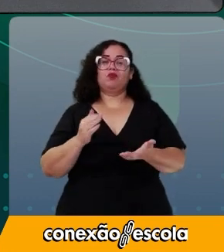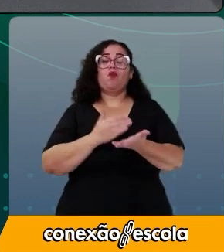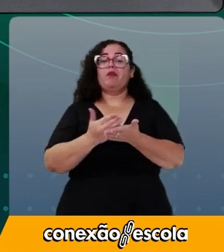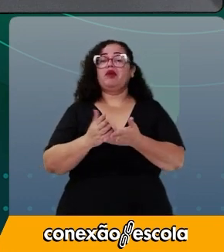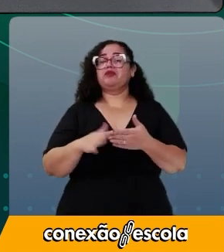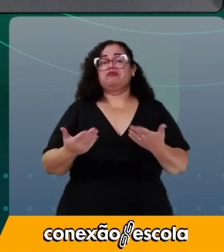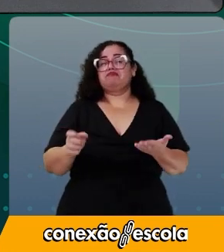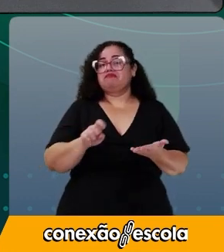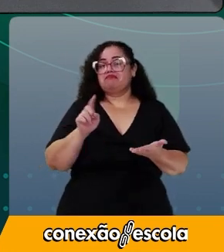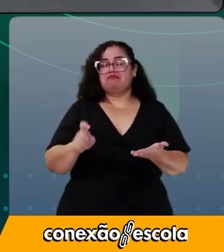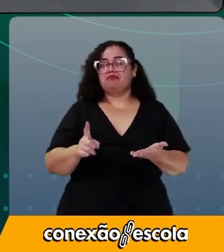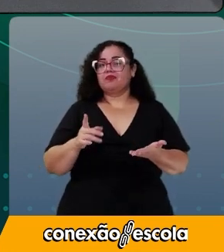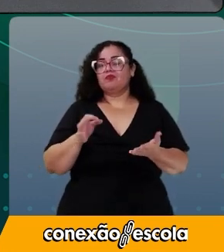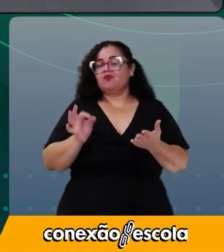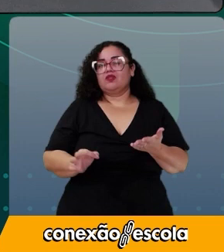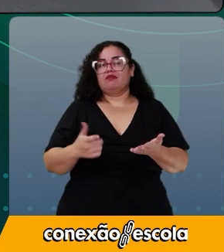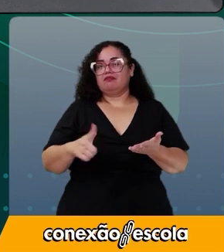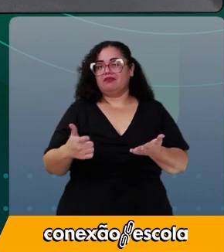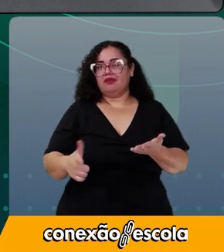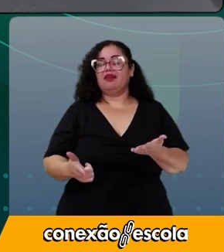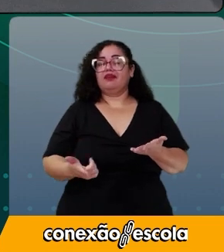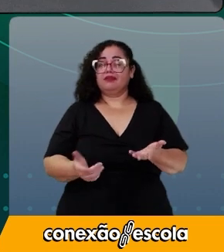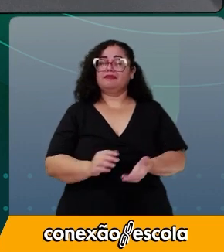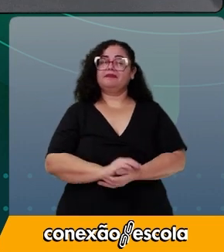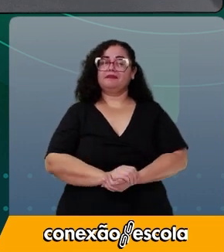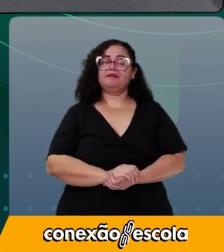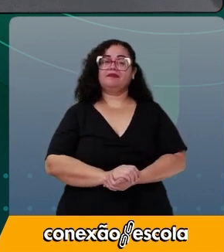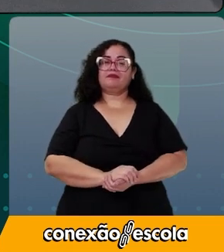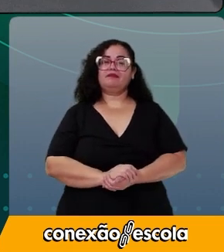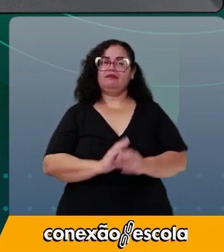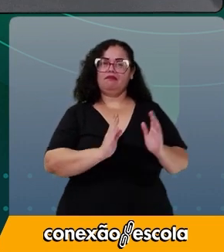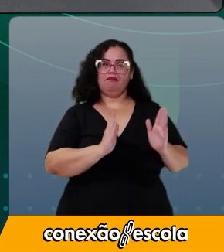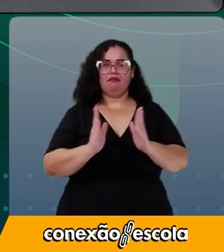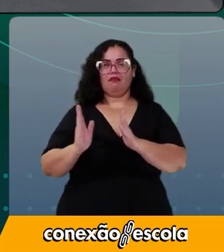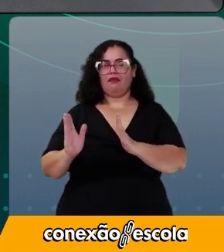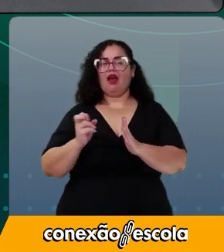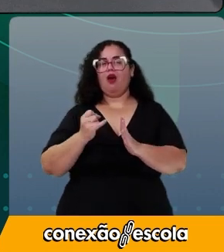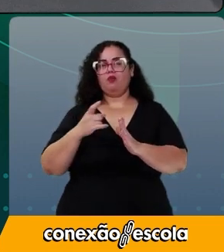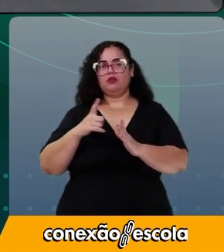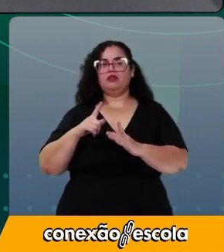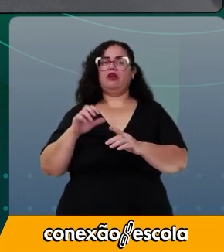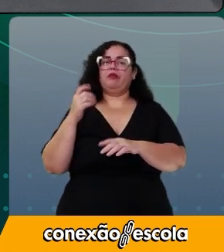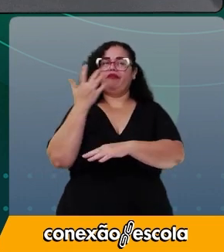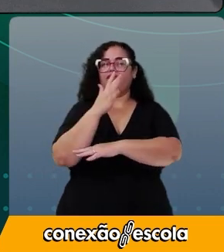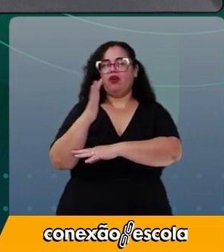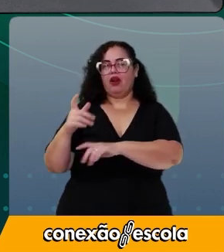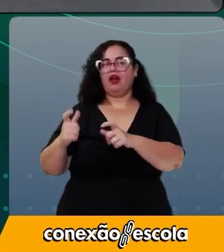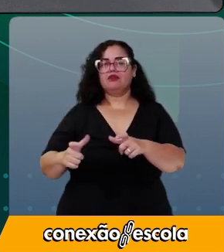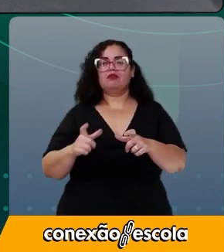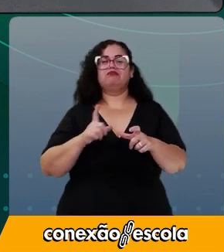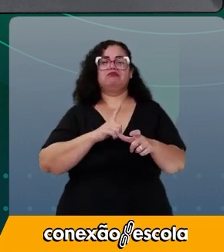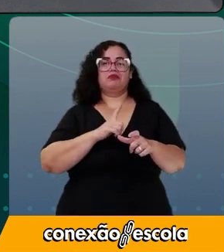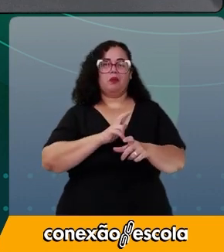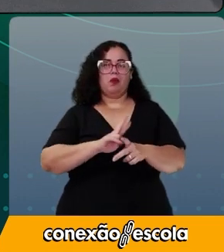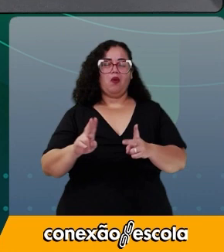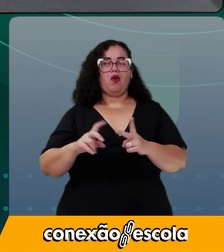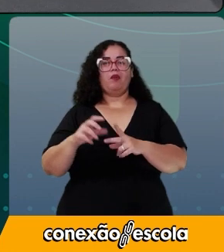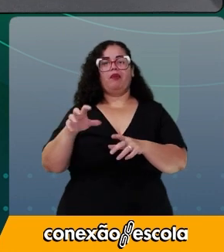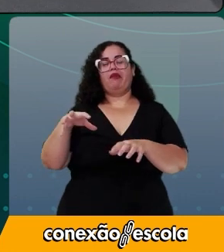Ou seja, ele é indefinido. Os espaços costumam ser mais definidos, né? Uma floresta, ou